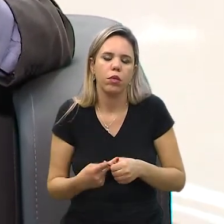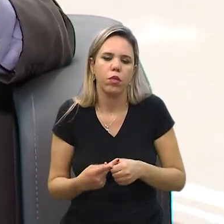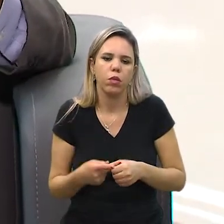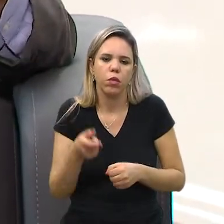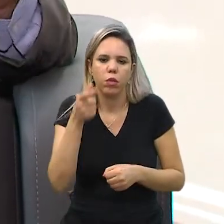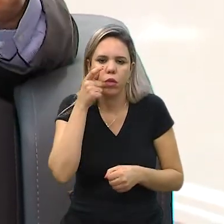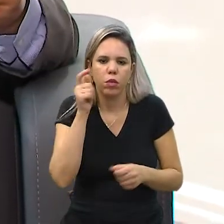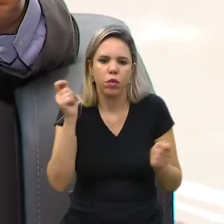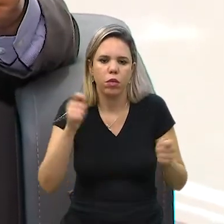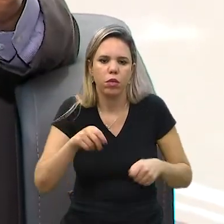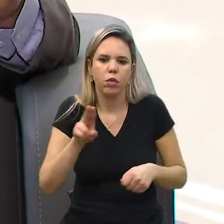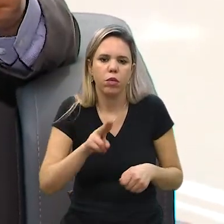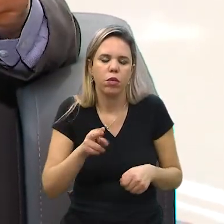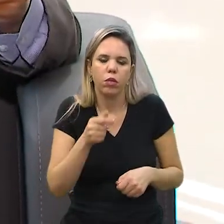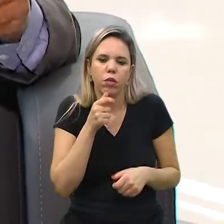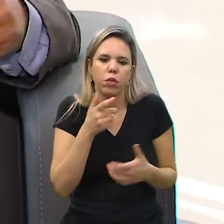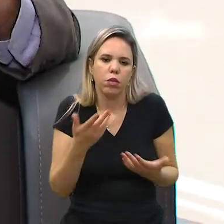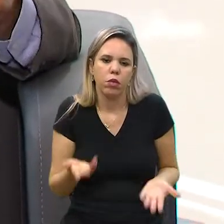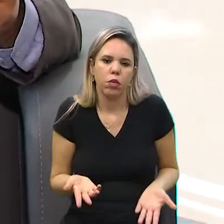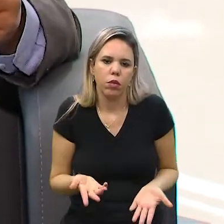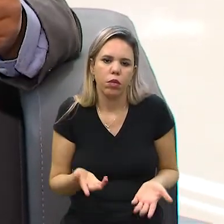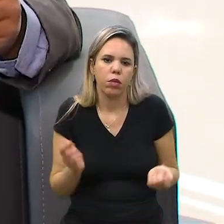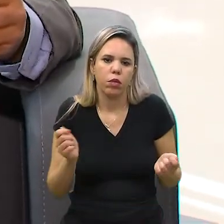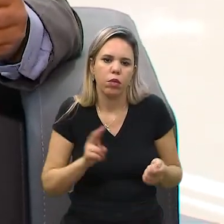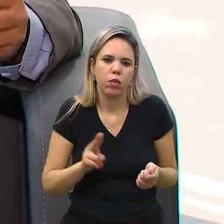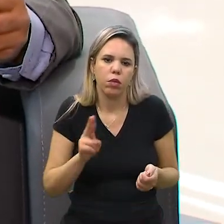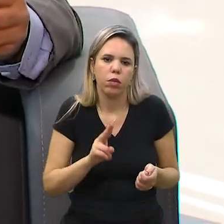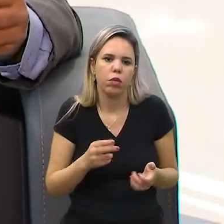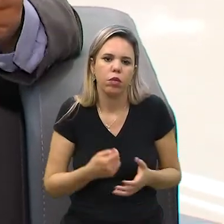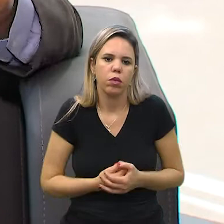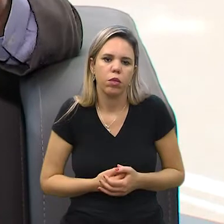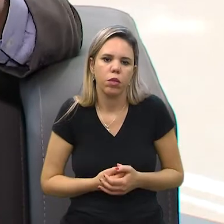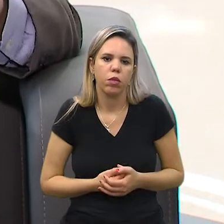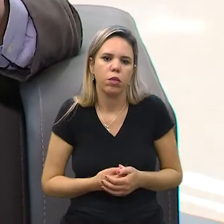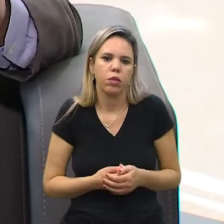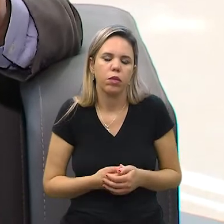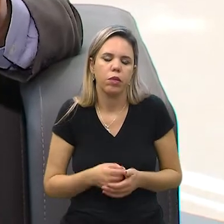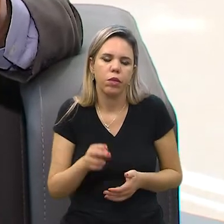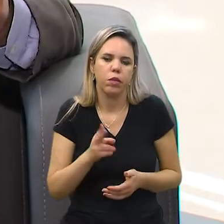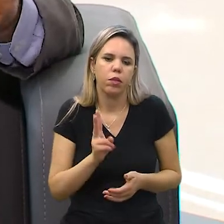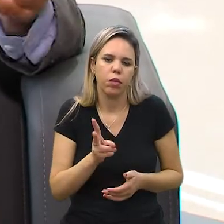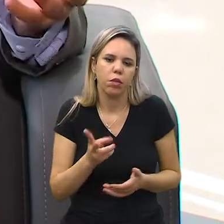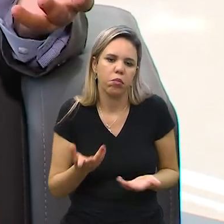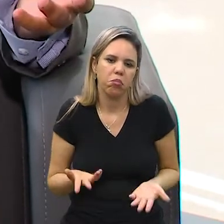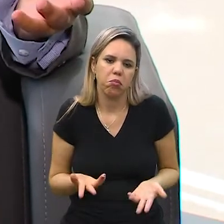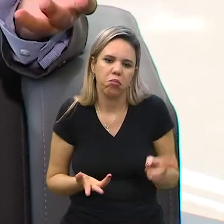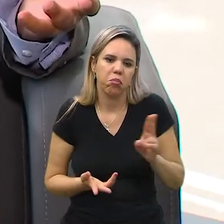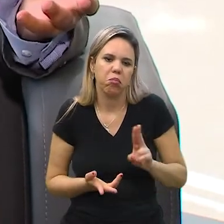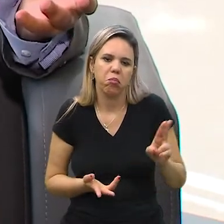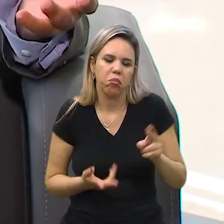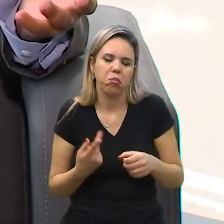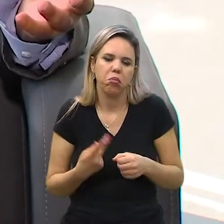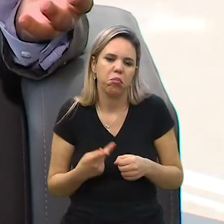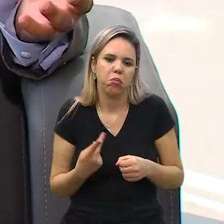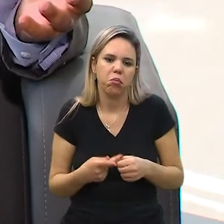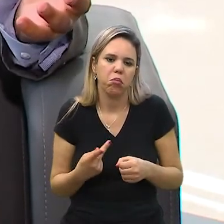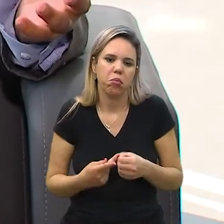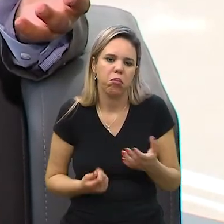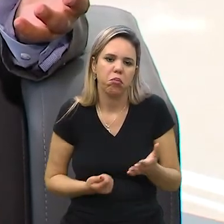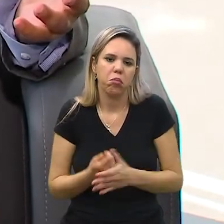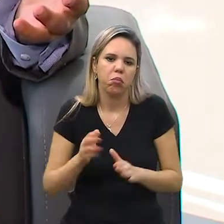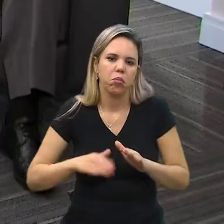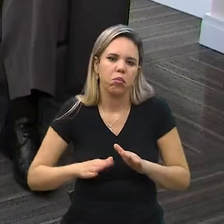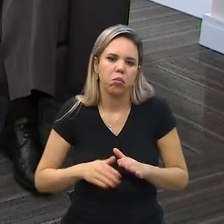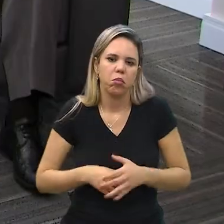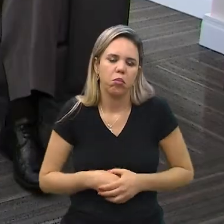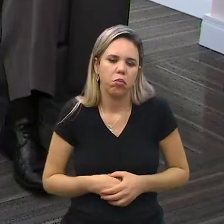se ainda tem utilidade. Se ele ainda tiver utilidade, for possível o uso dele, e você vai comprar um produto bem mais